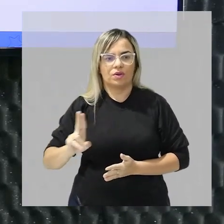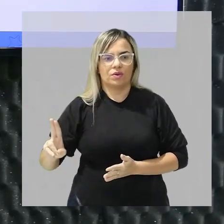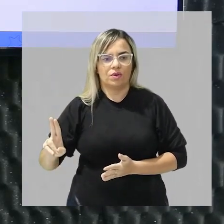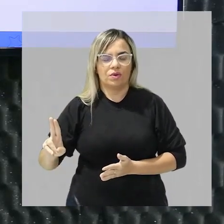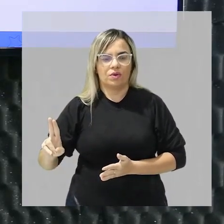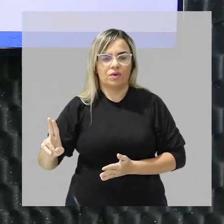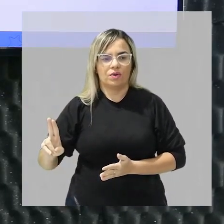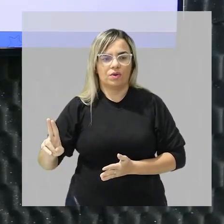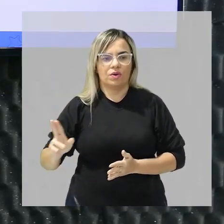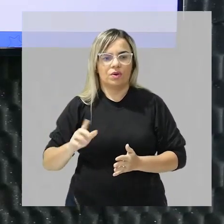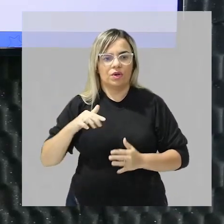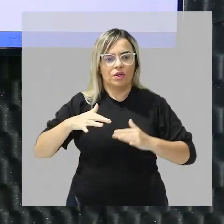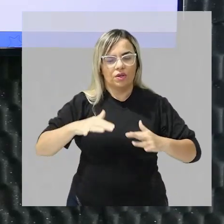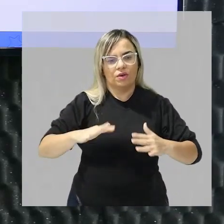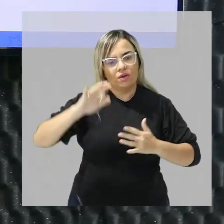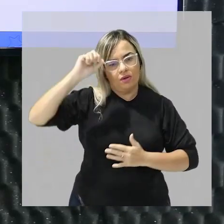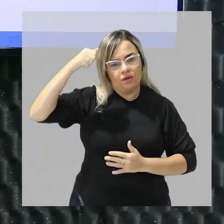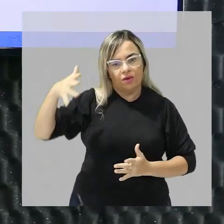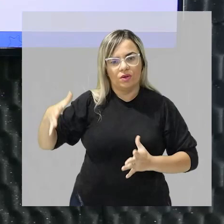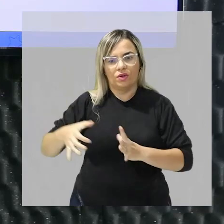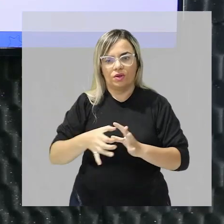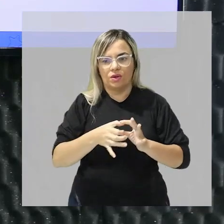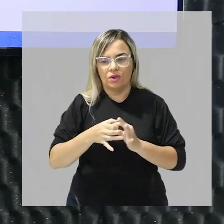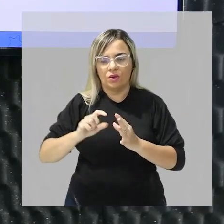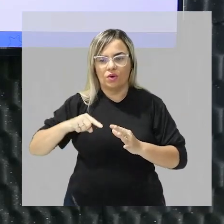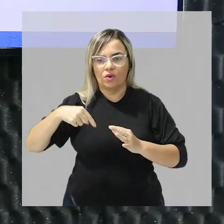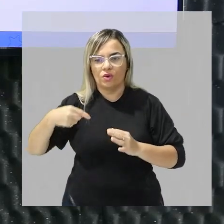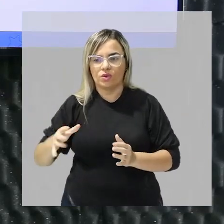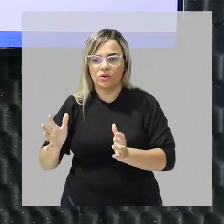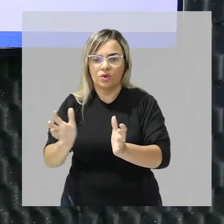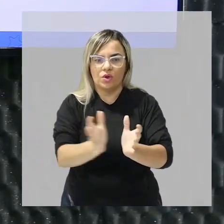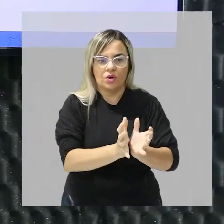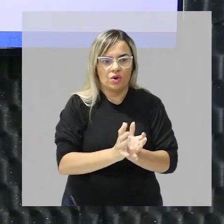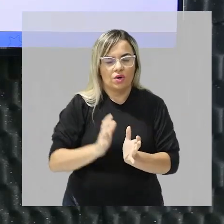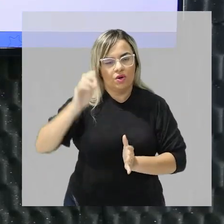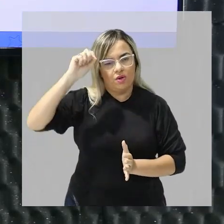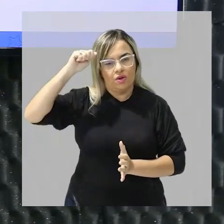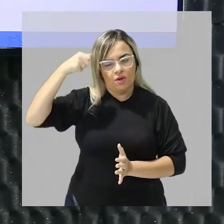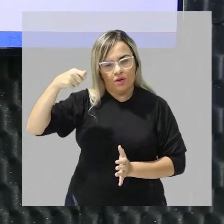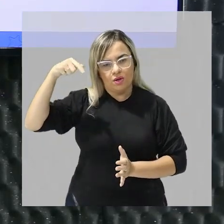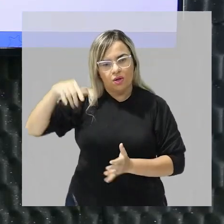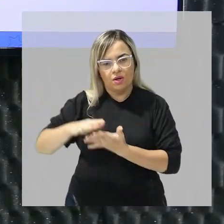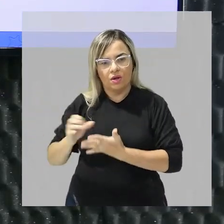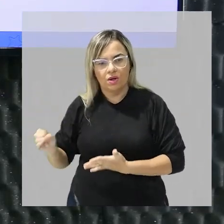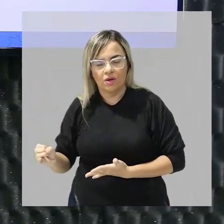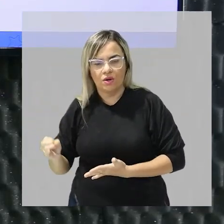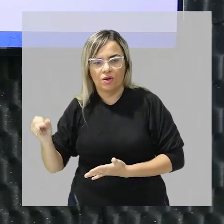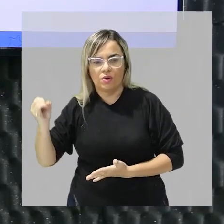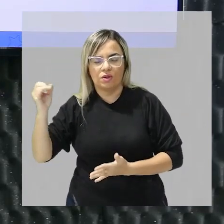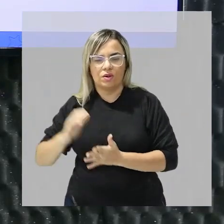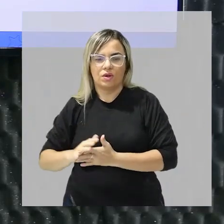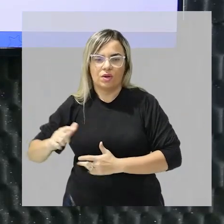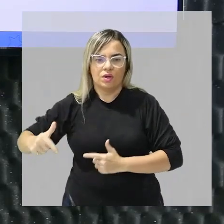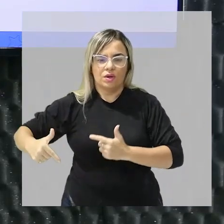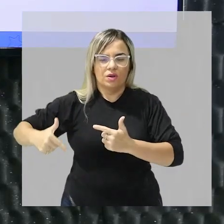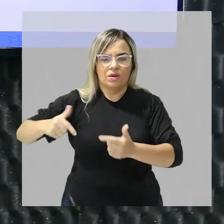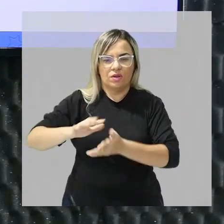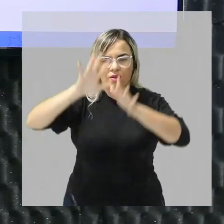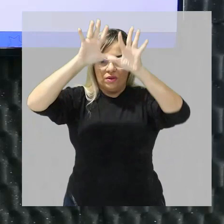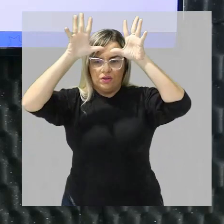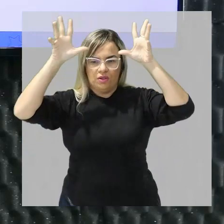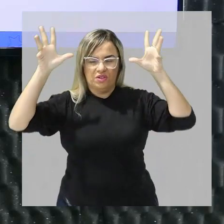Unificado, assim como as demais organizações negras, priorizaram em sua luta